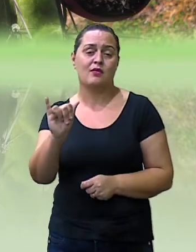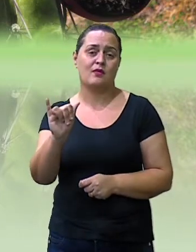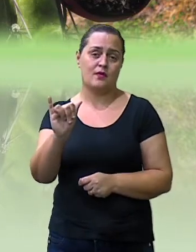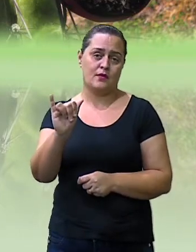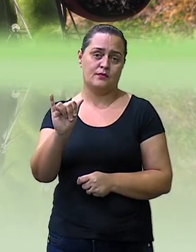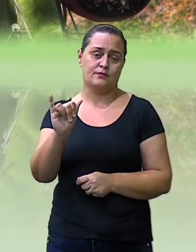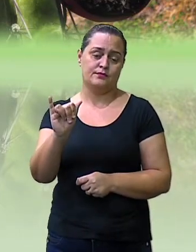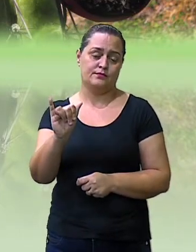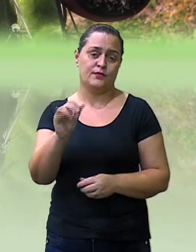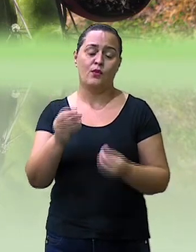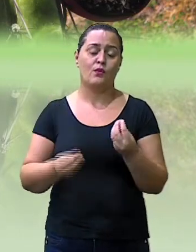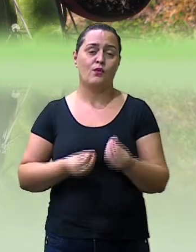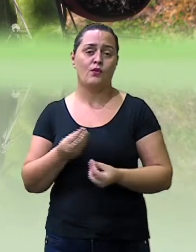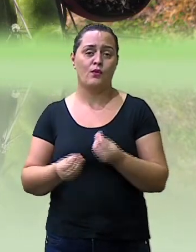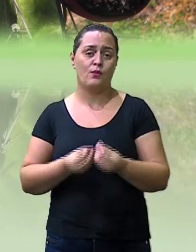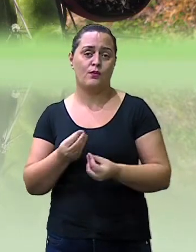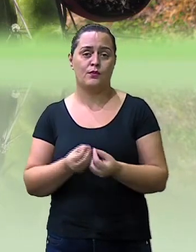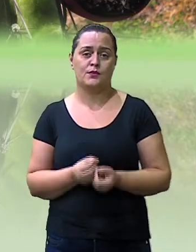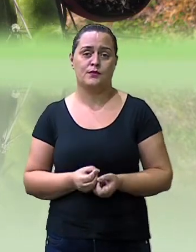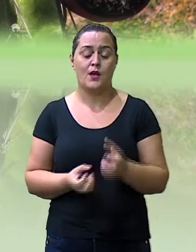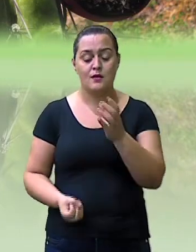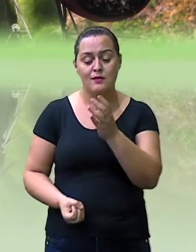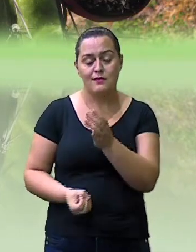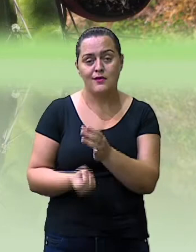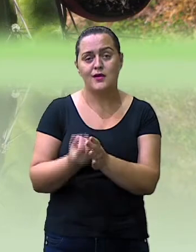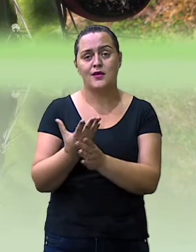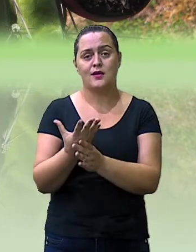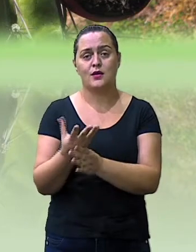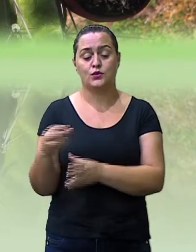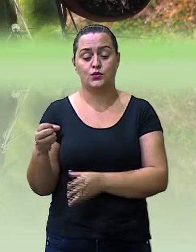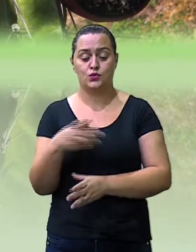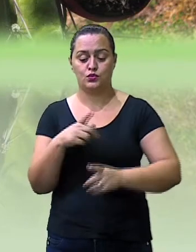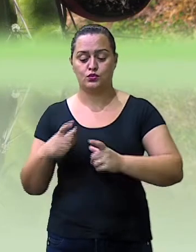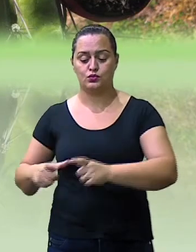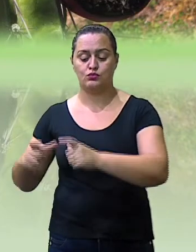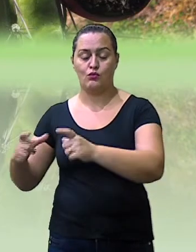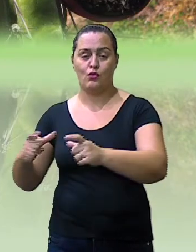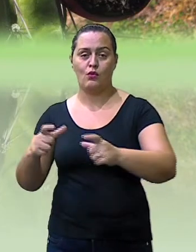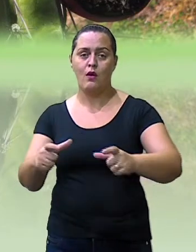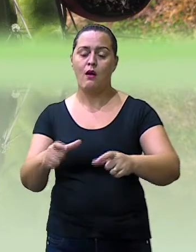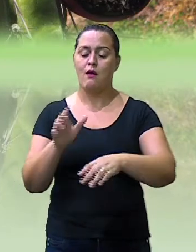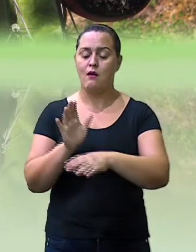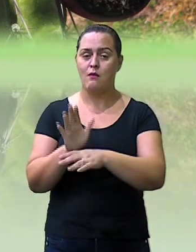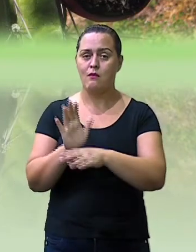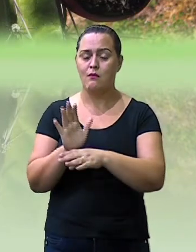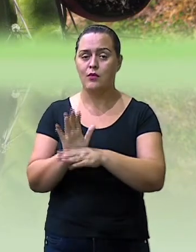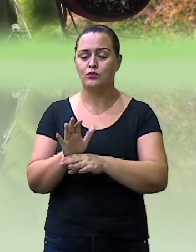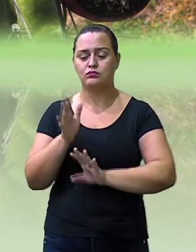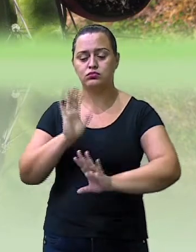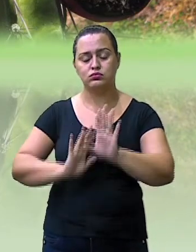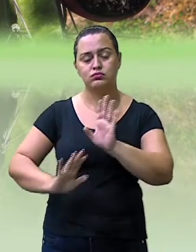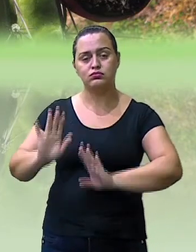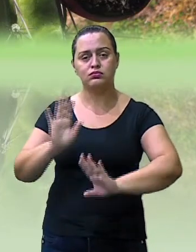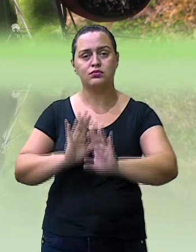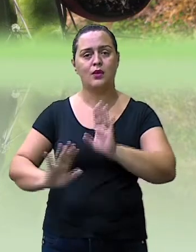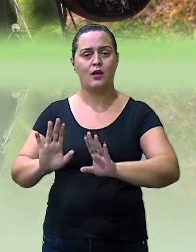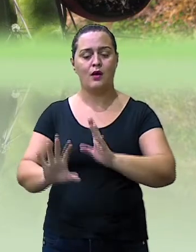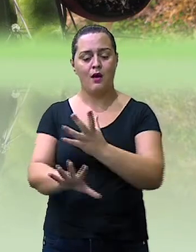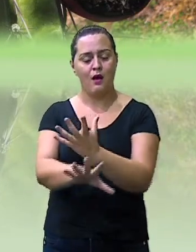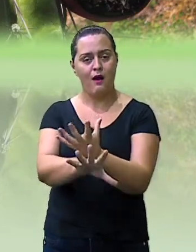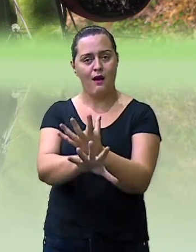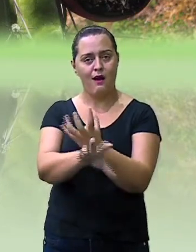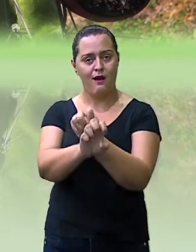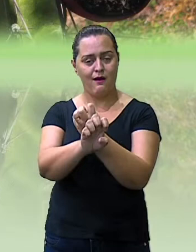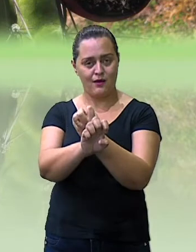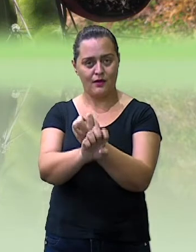é criar novas unidades de conservação da área, os tipos de caatinga. Falar